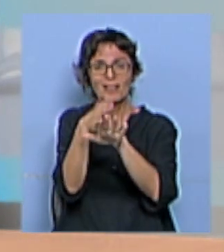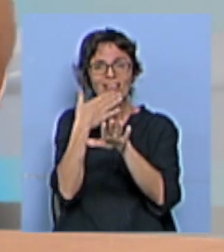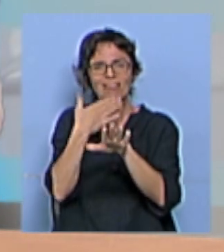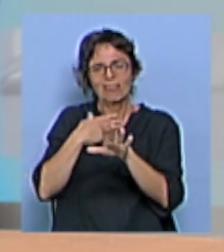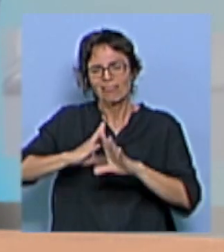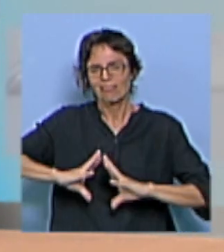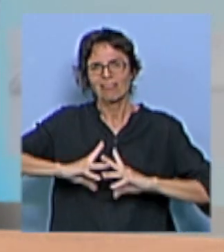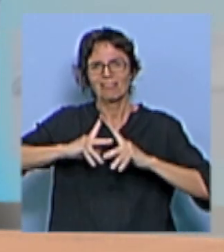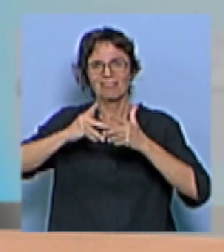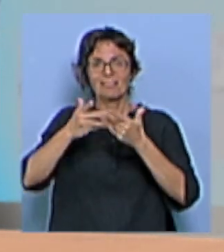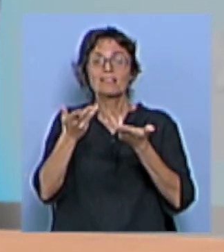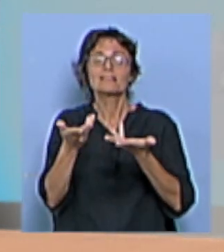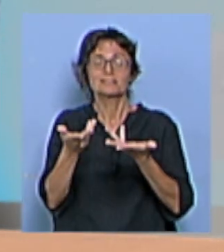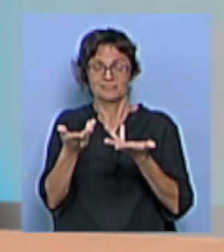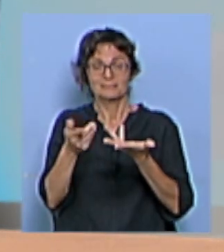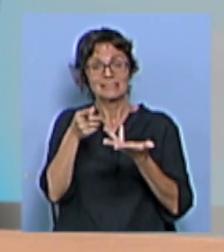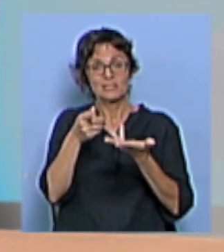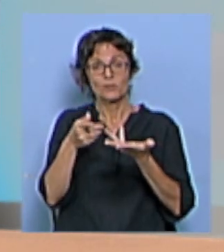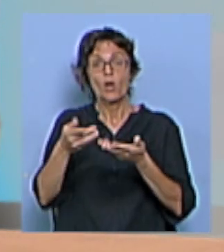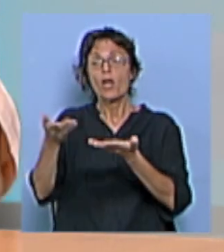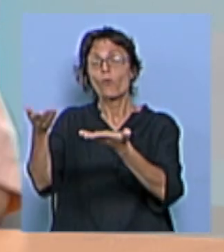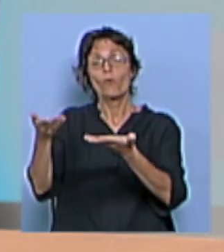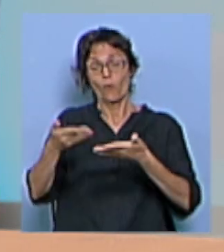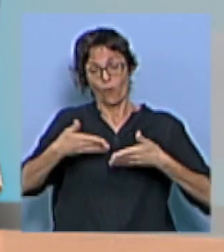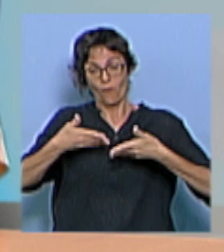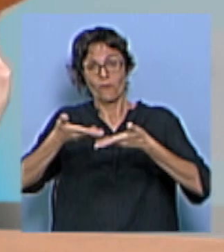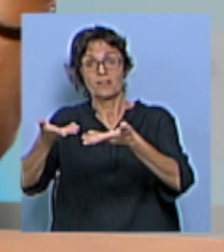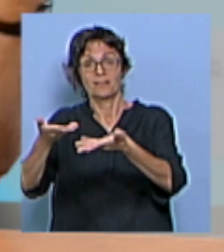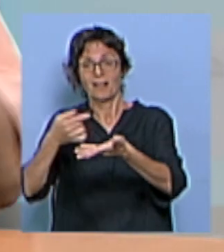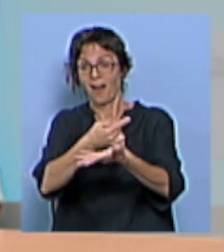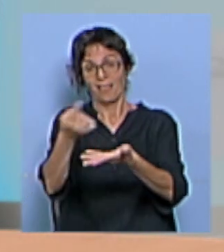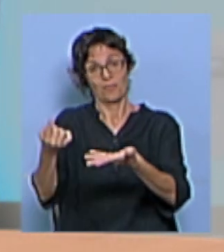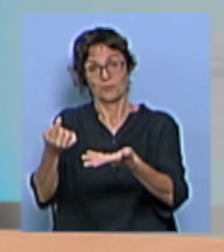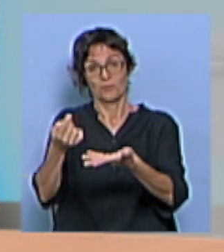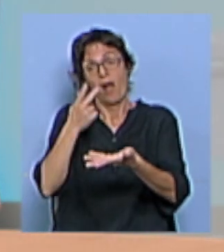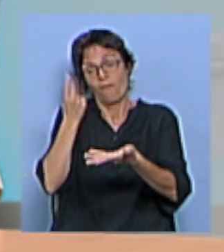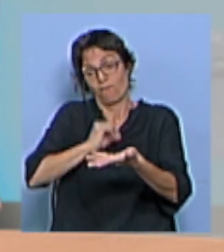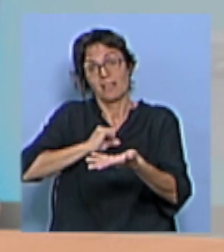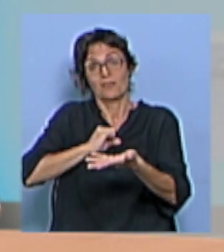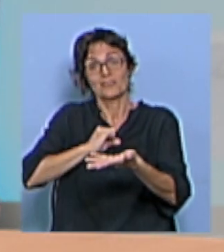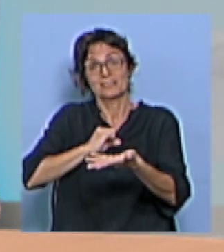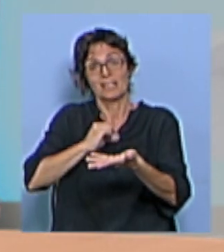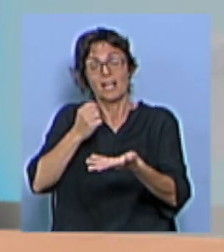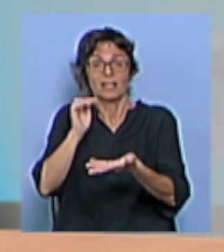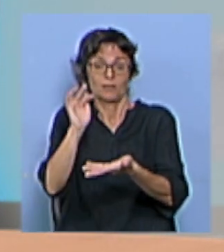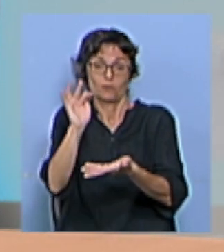no fundo, é o único que dá visão e luz à nossa vida mortal e ilimitada.